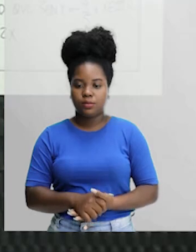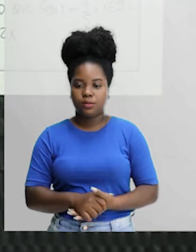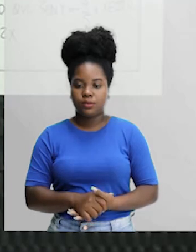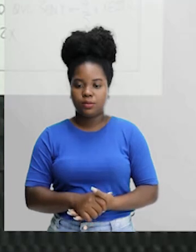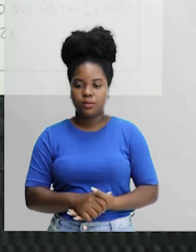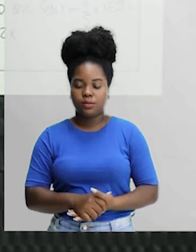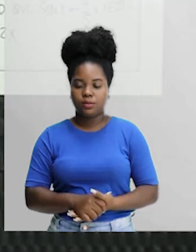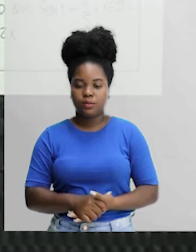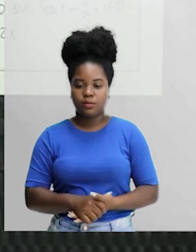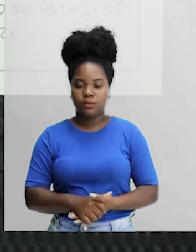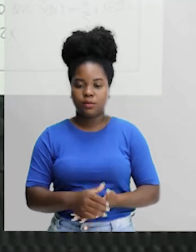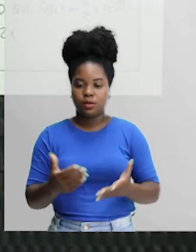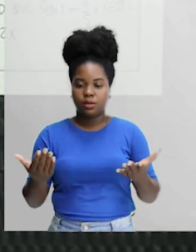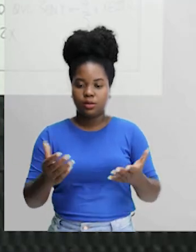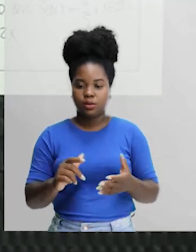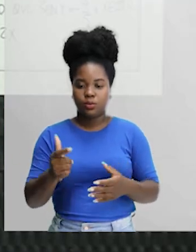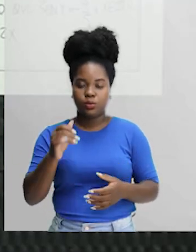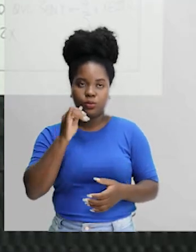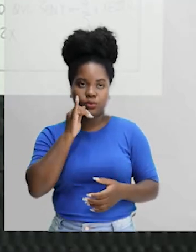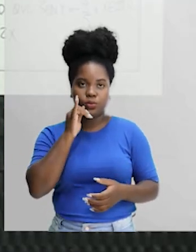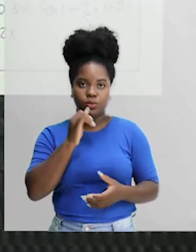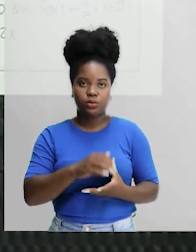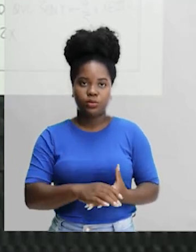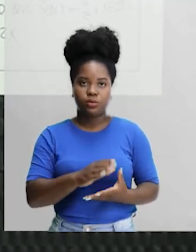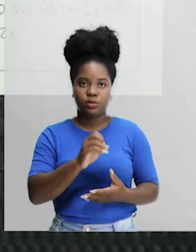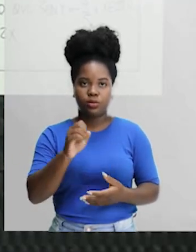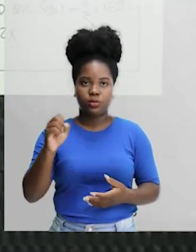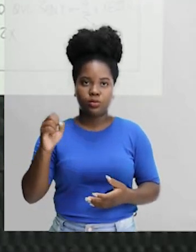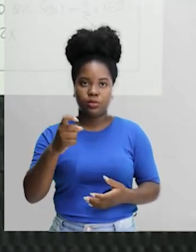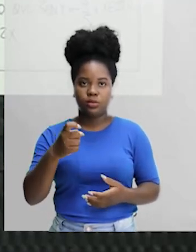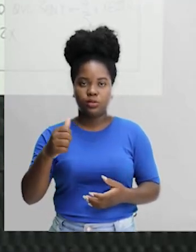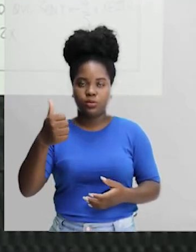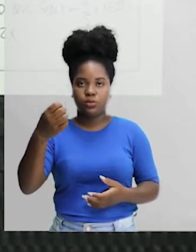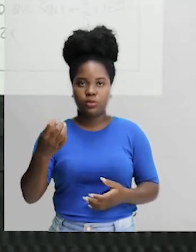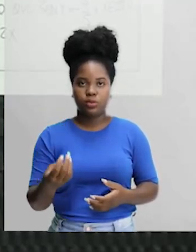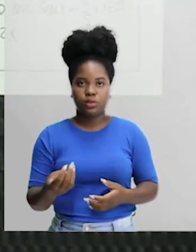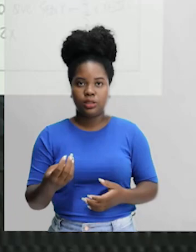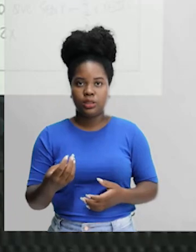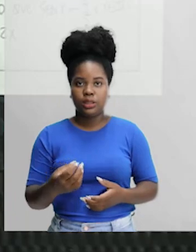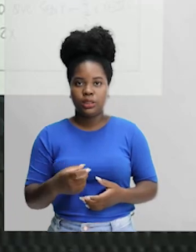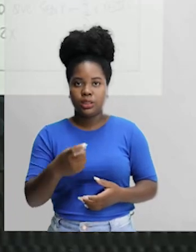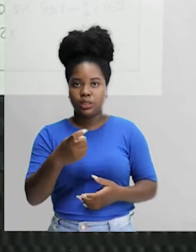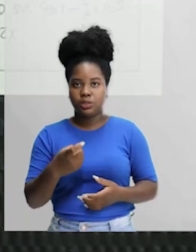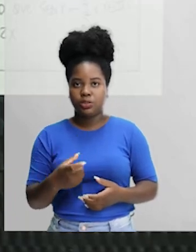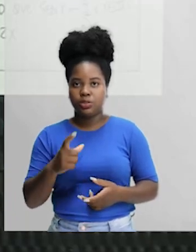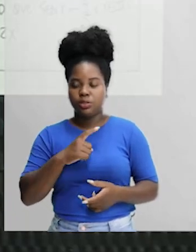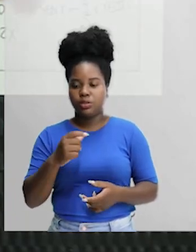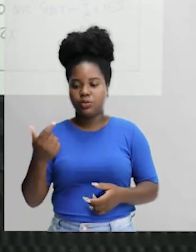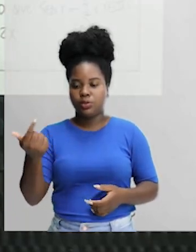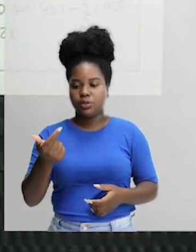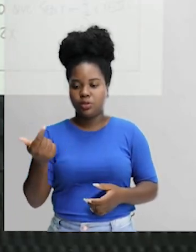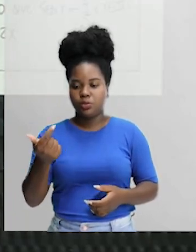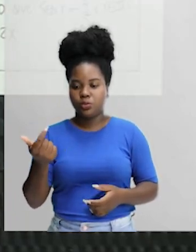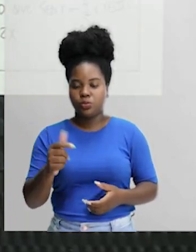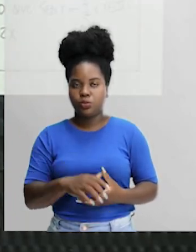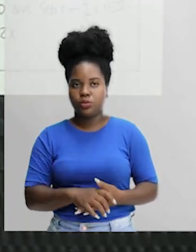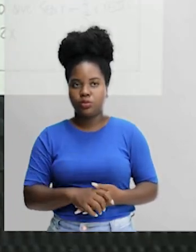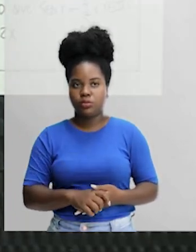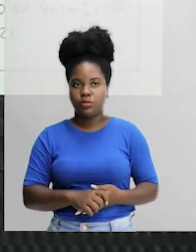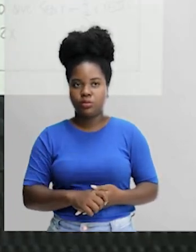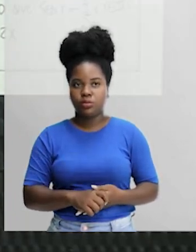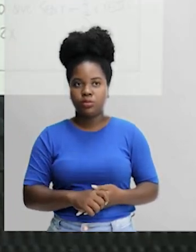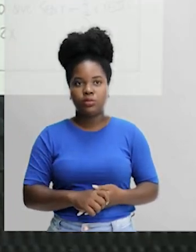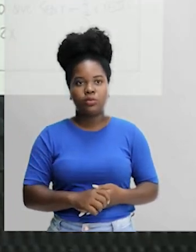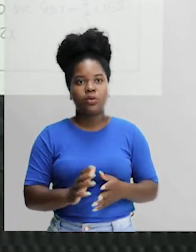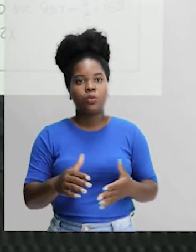Vamos fazer agora esse outro exemplo. Sabendo que o cosseno de x é 1/3 e x pertence ao segundo quadrante, calcule